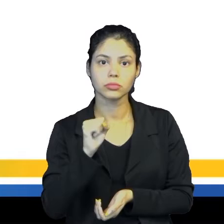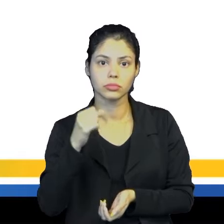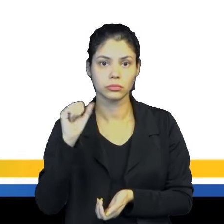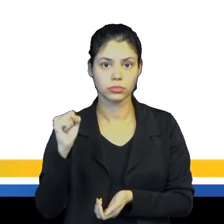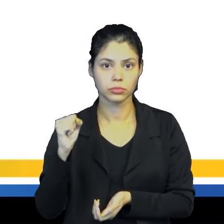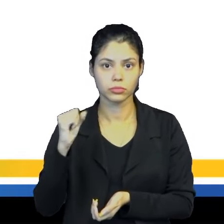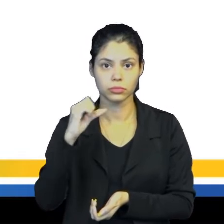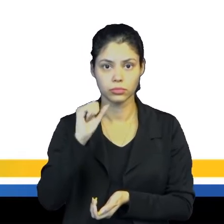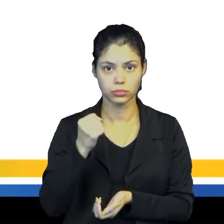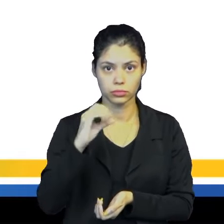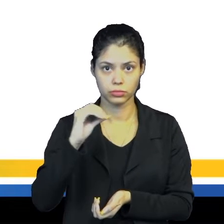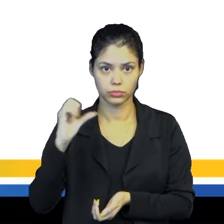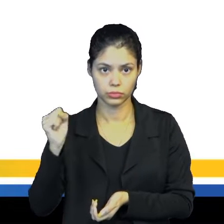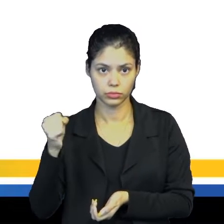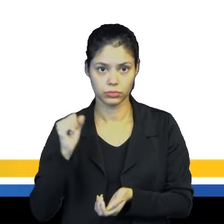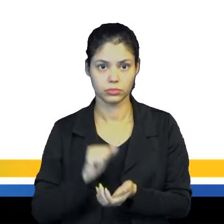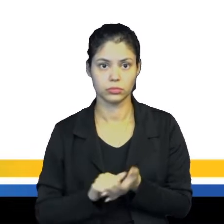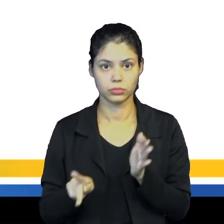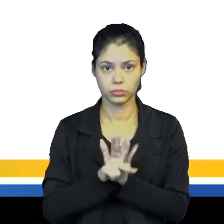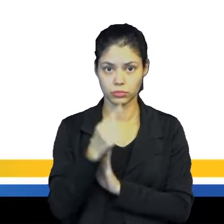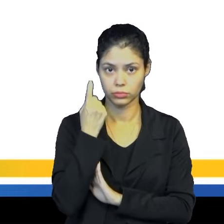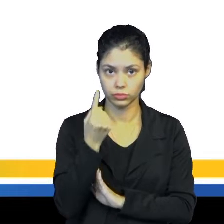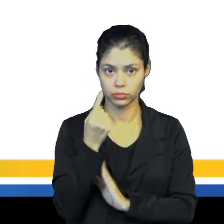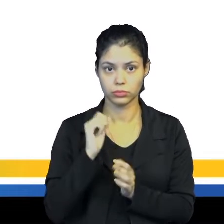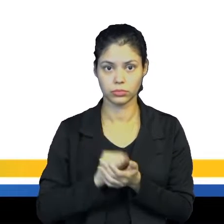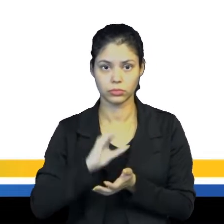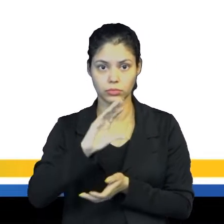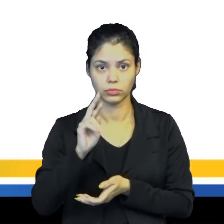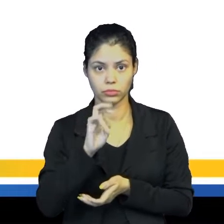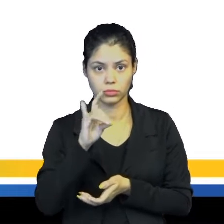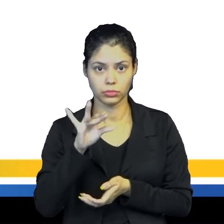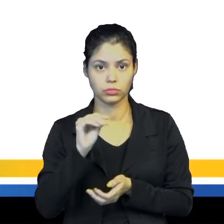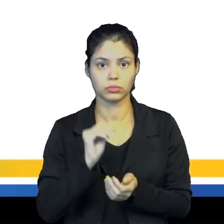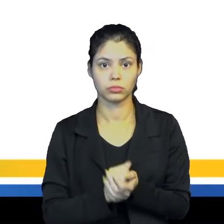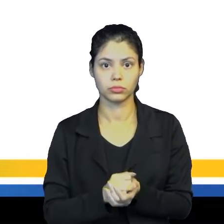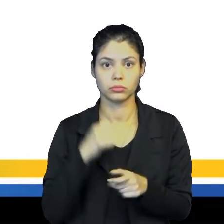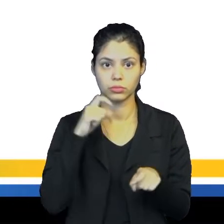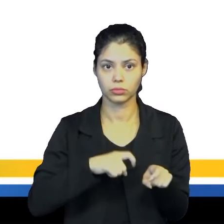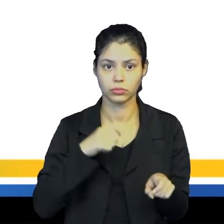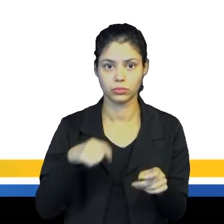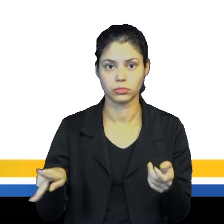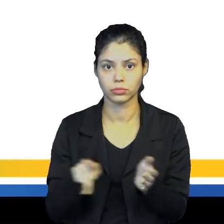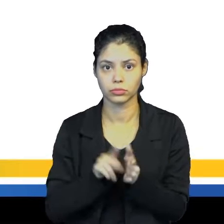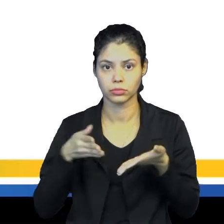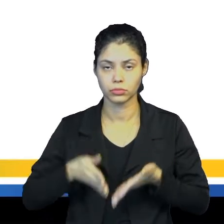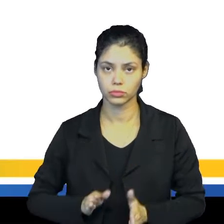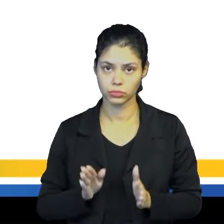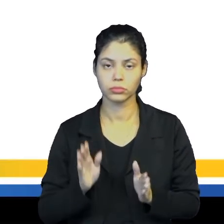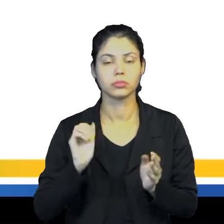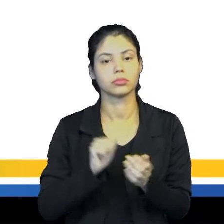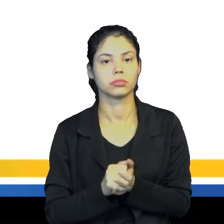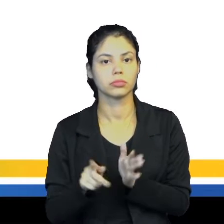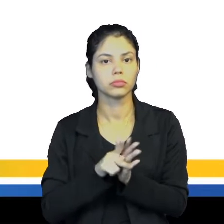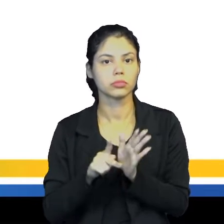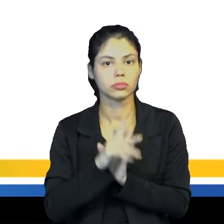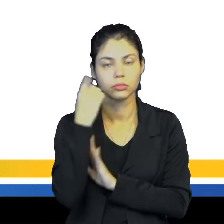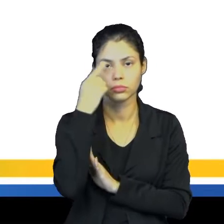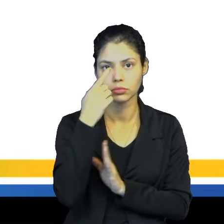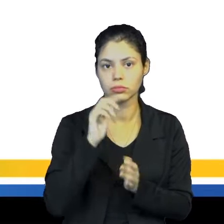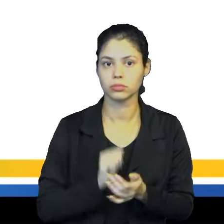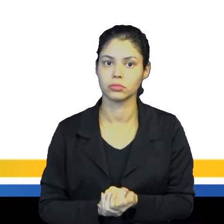exemplo, havia apenas um bispo crioulo. Os chapetones eram os colonos nascidos na Espanha. Durante os